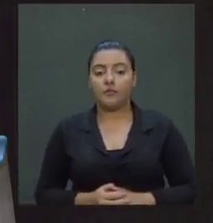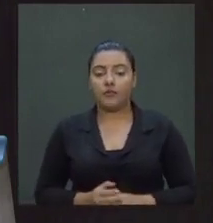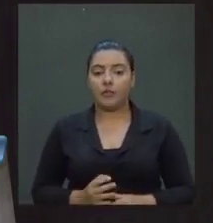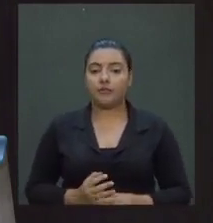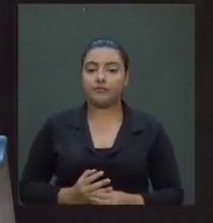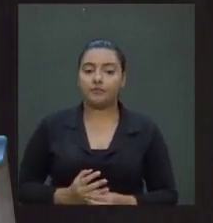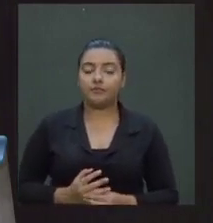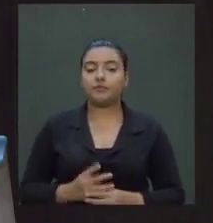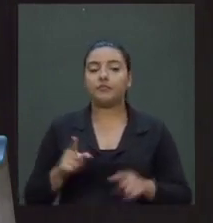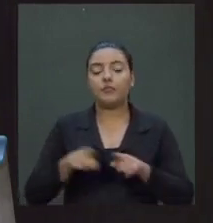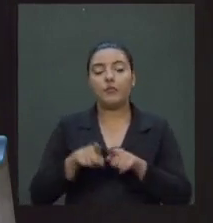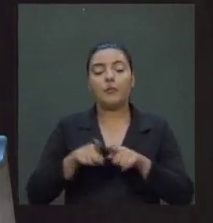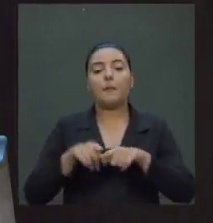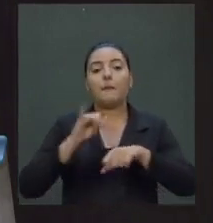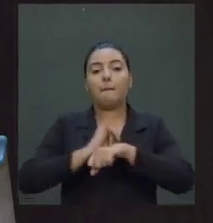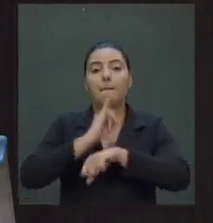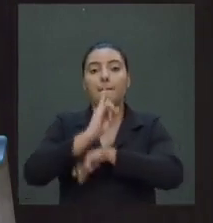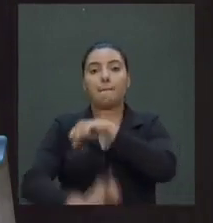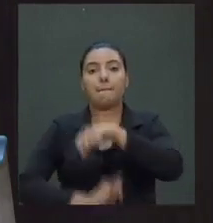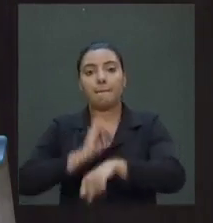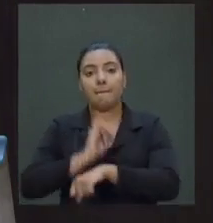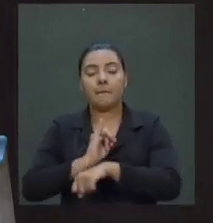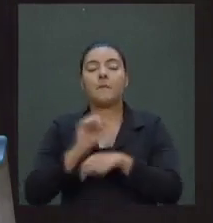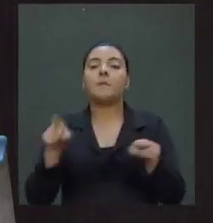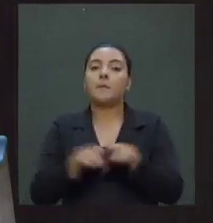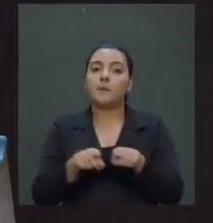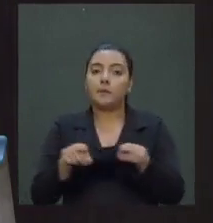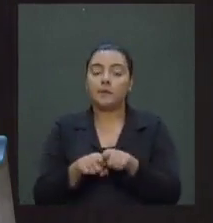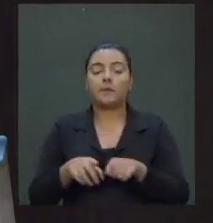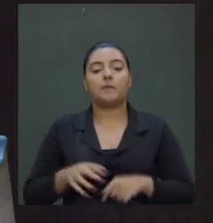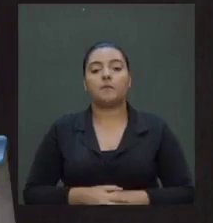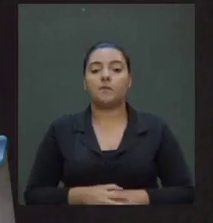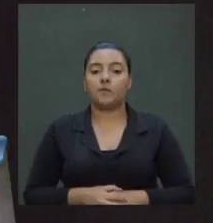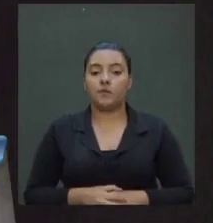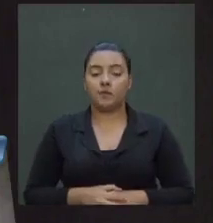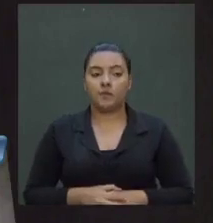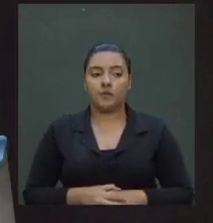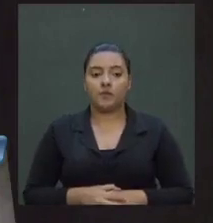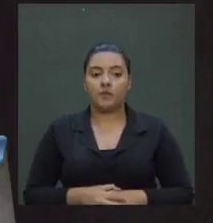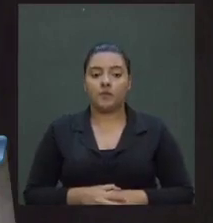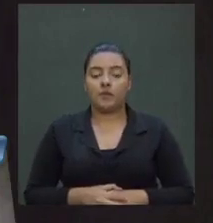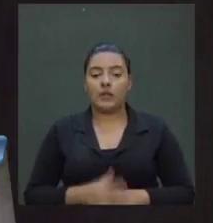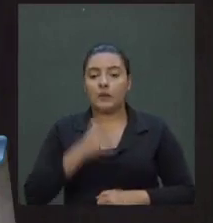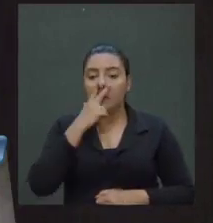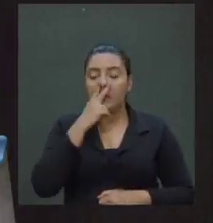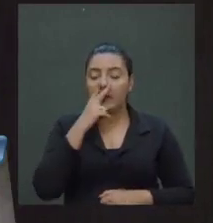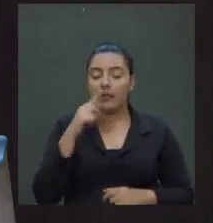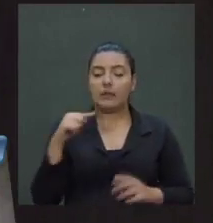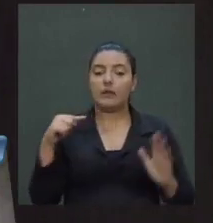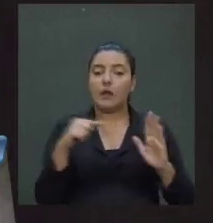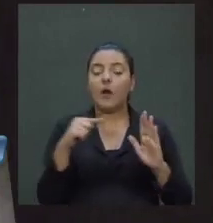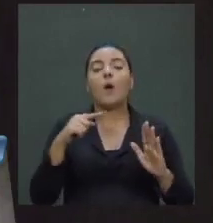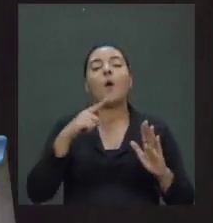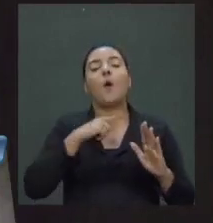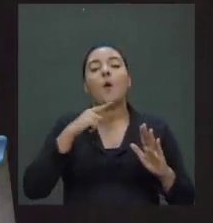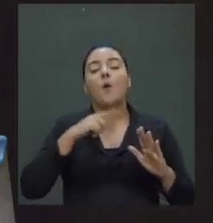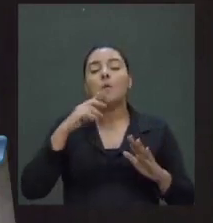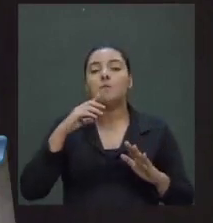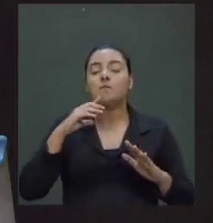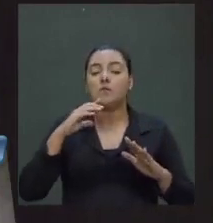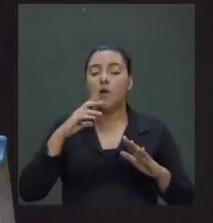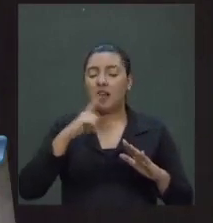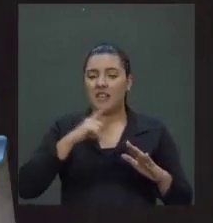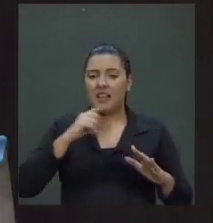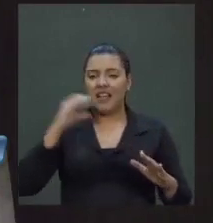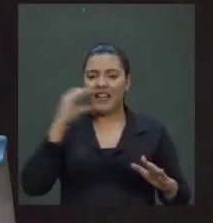e com a ciência internacional que os fatos são irrefutáveis. O aquecimento global a que nós